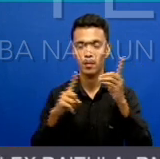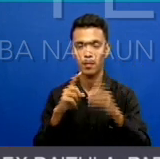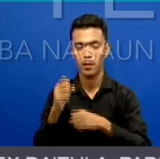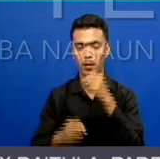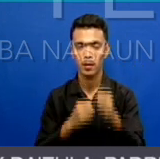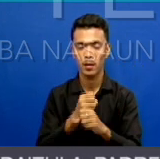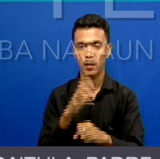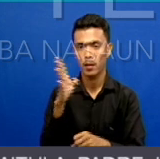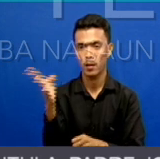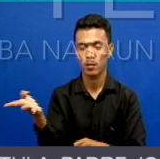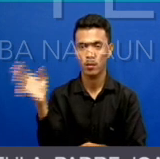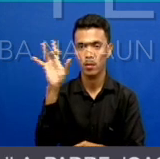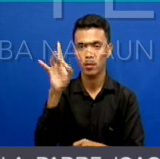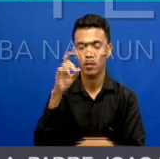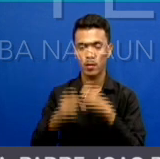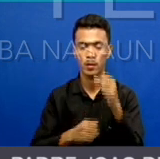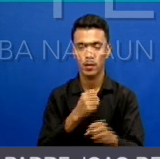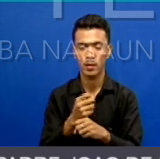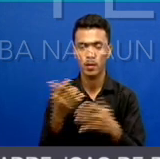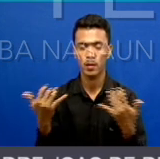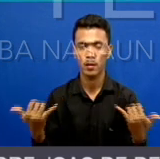Badala Hatnulur Resingualu Batinang Dané.